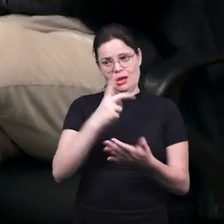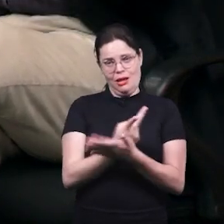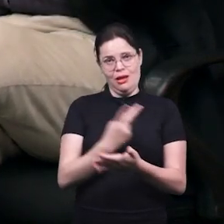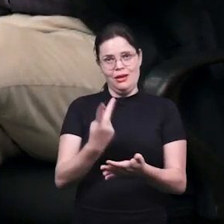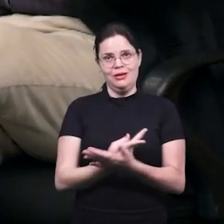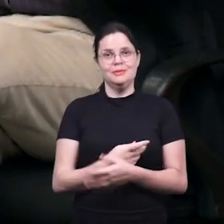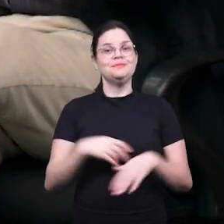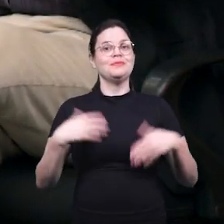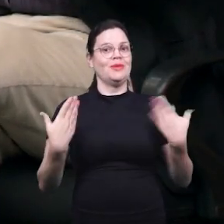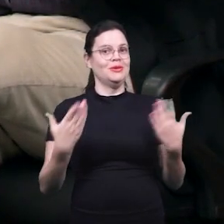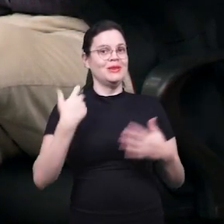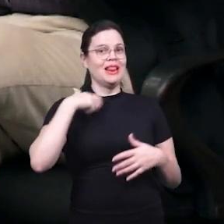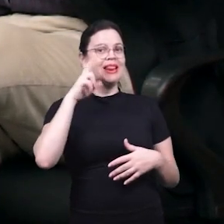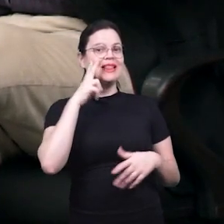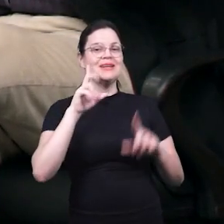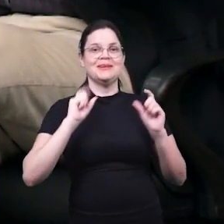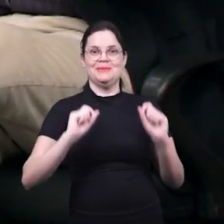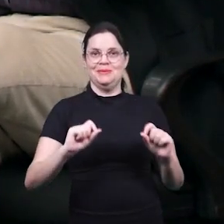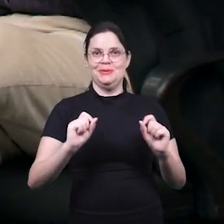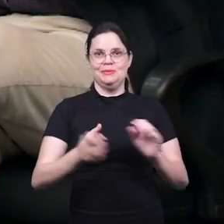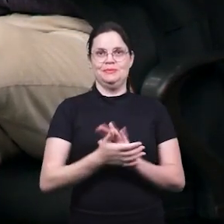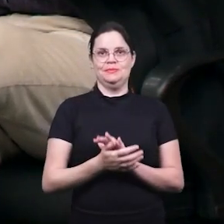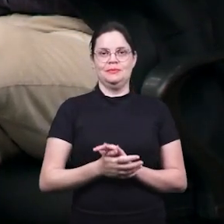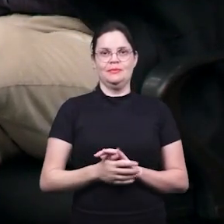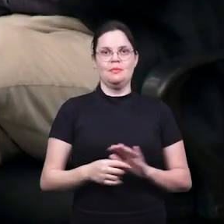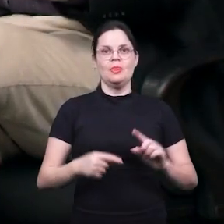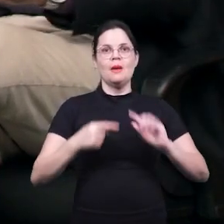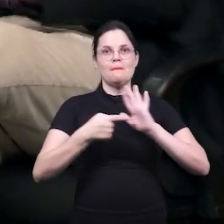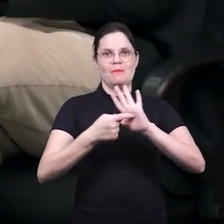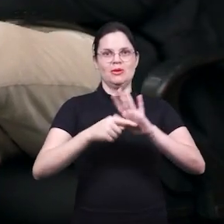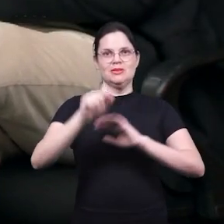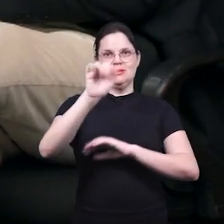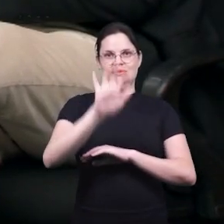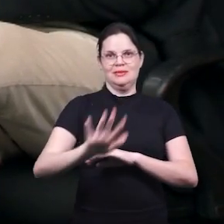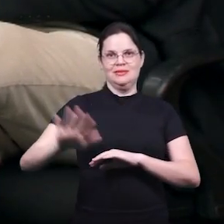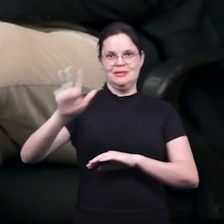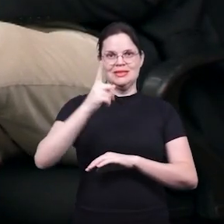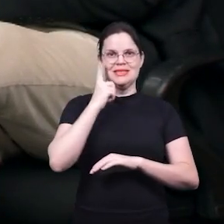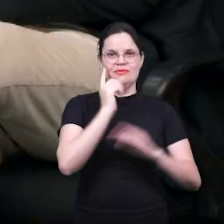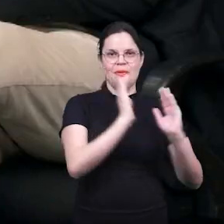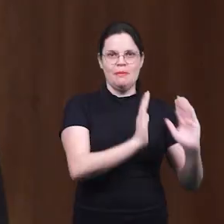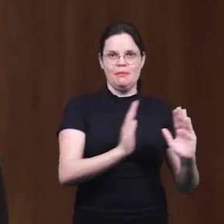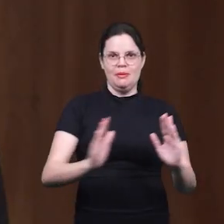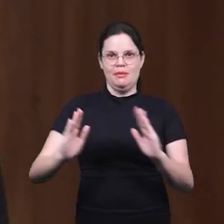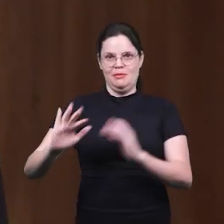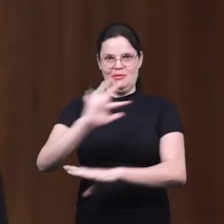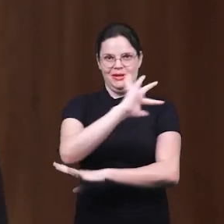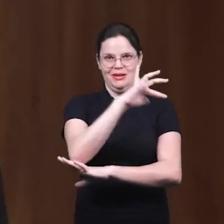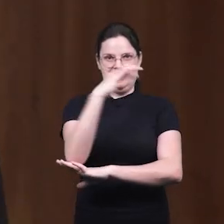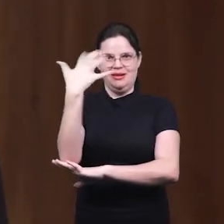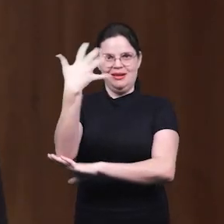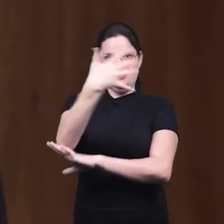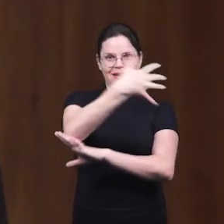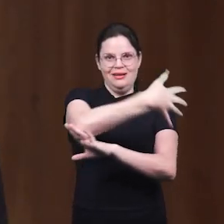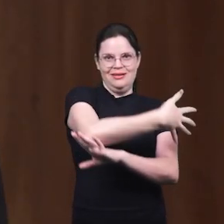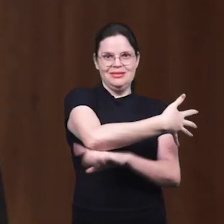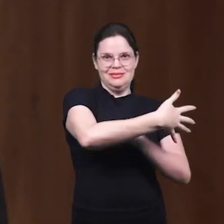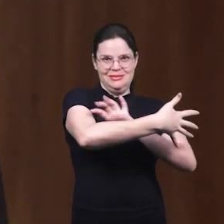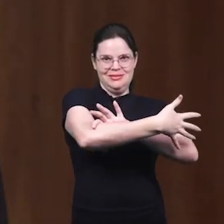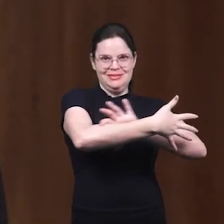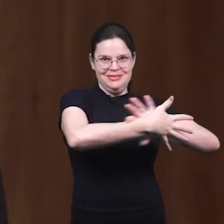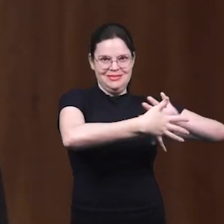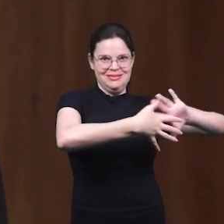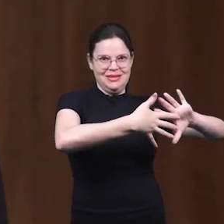Porque essa explicação que mostra o plano de Deus através dos séculos, ele está muito